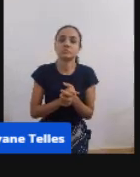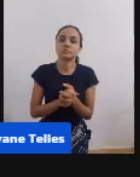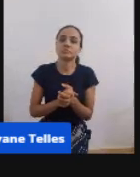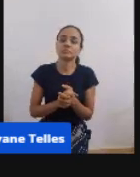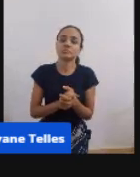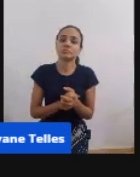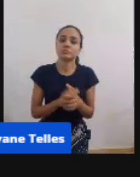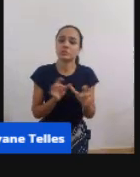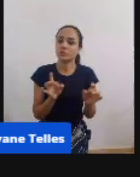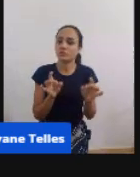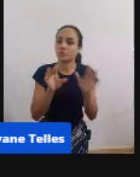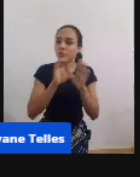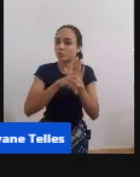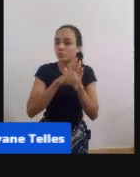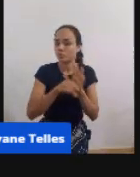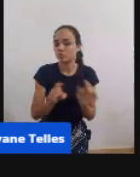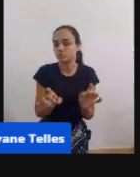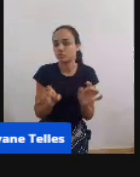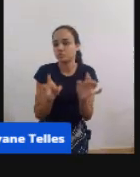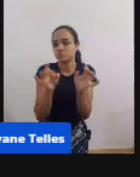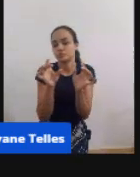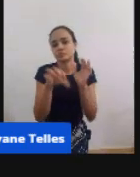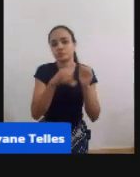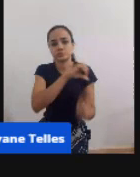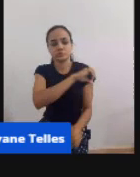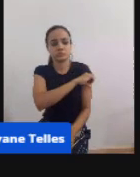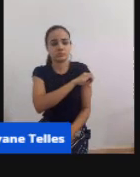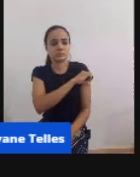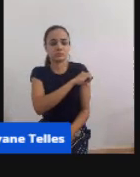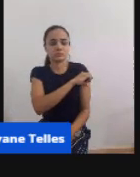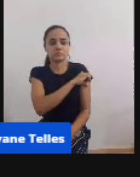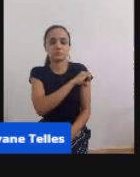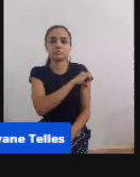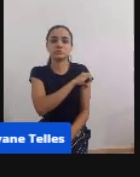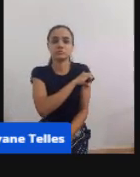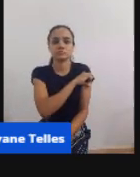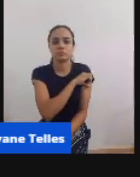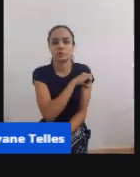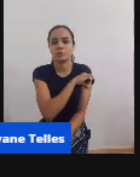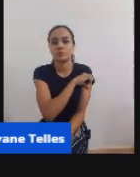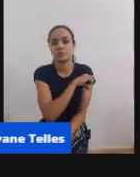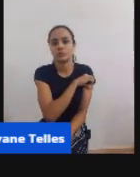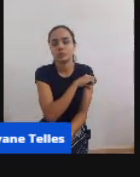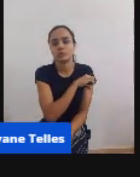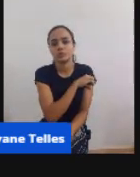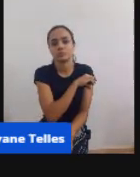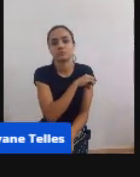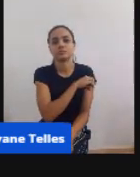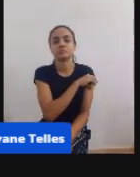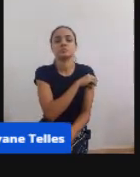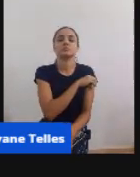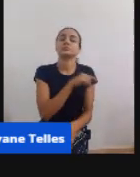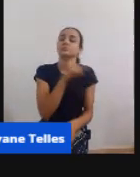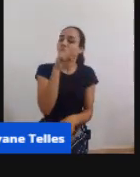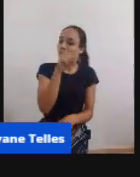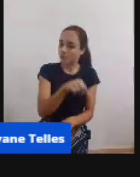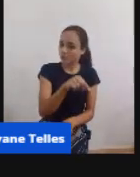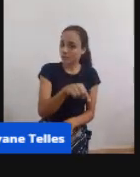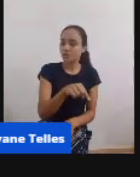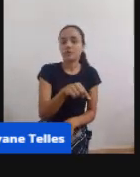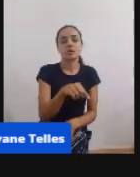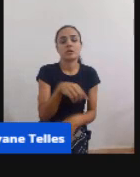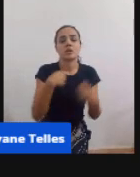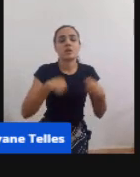específico do 9º ano, será que neste caso eu preciso fazer